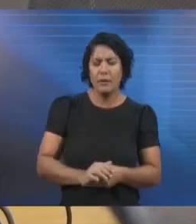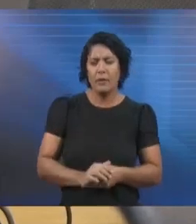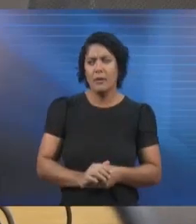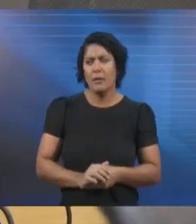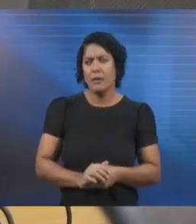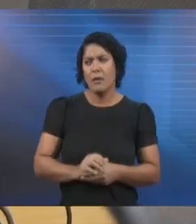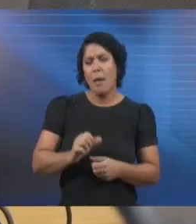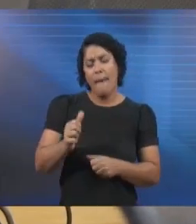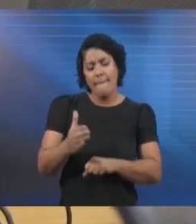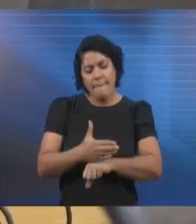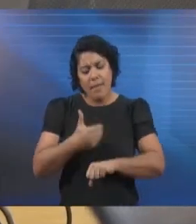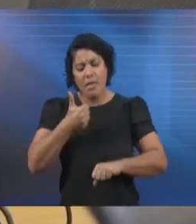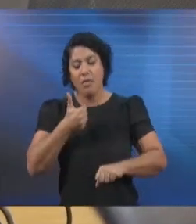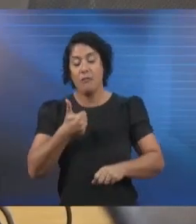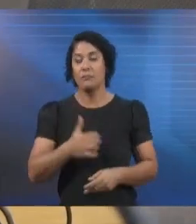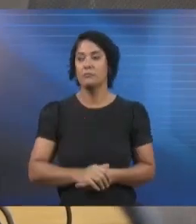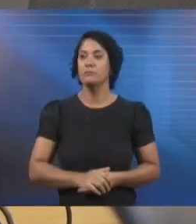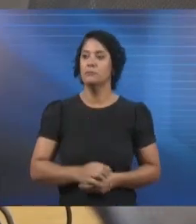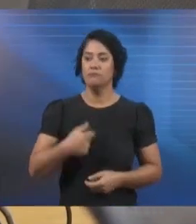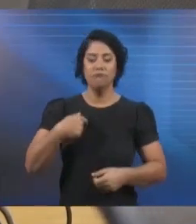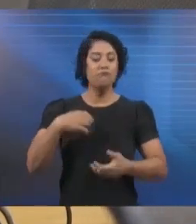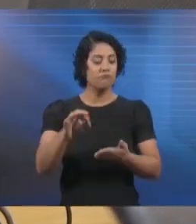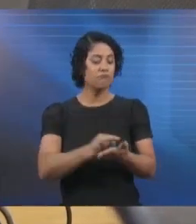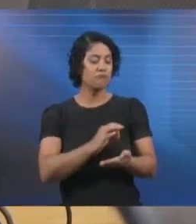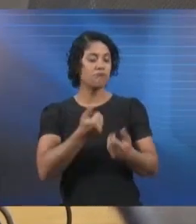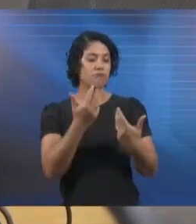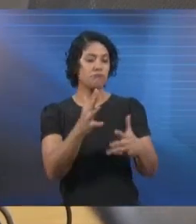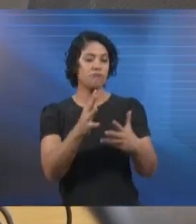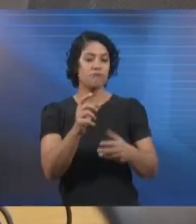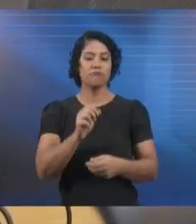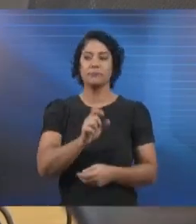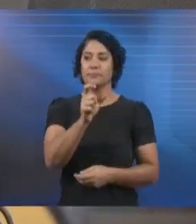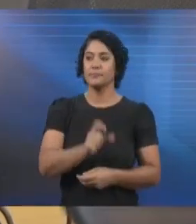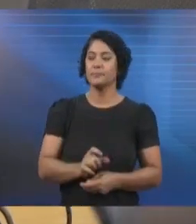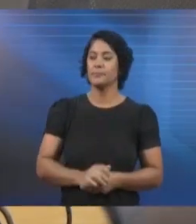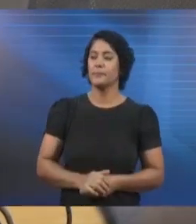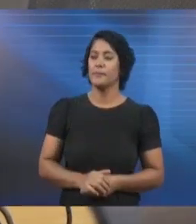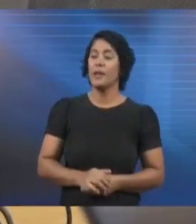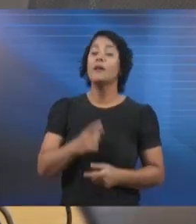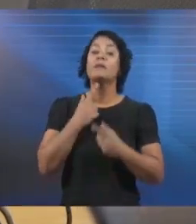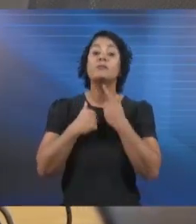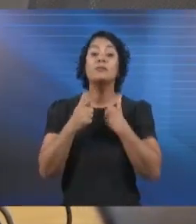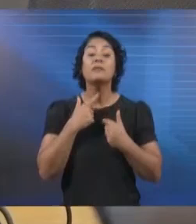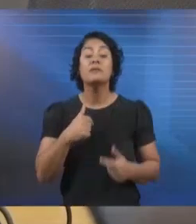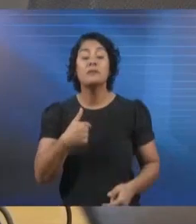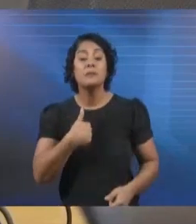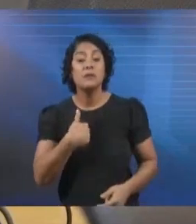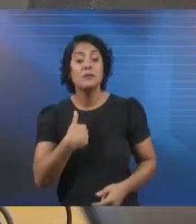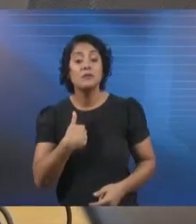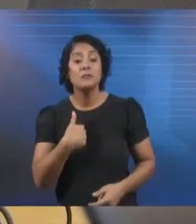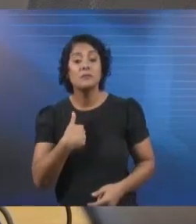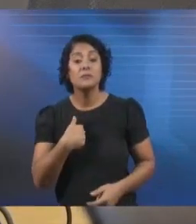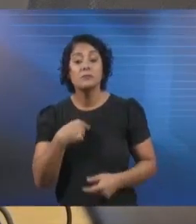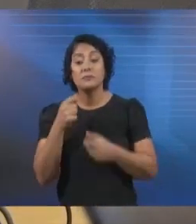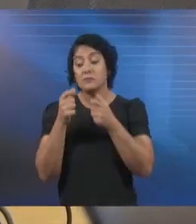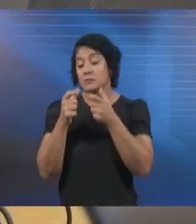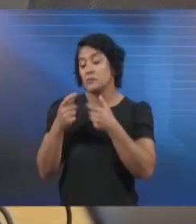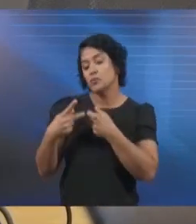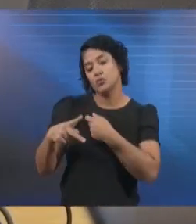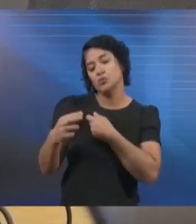aprimoração a ele mas subscrevo com maior prazer e parabenizo vossa excelência o desejo meu foi a intenção